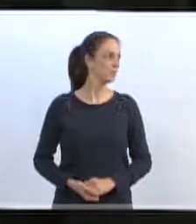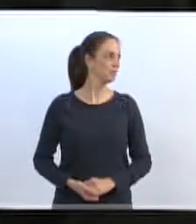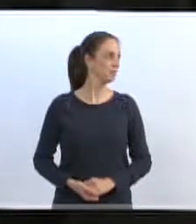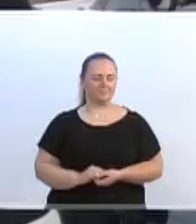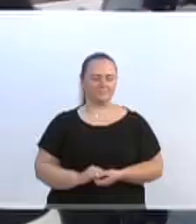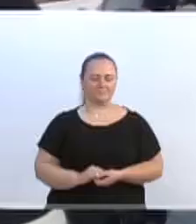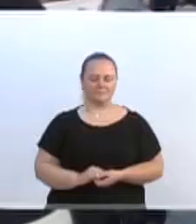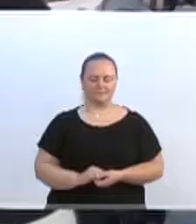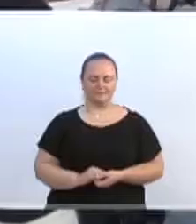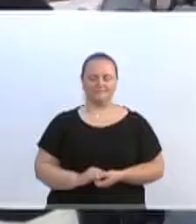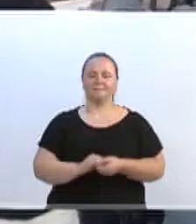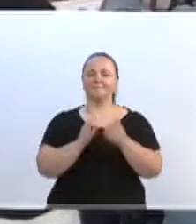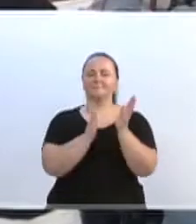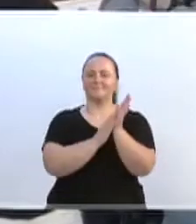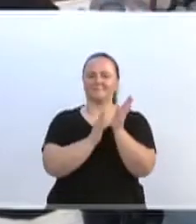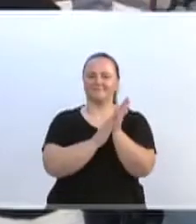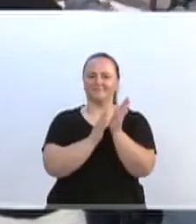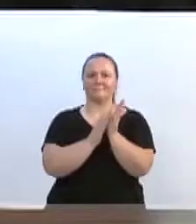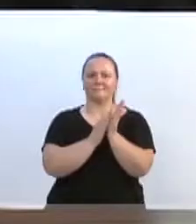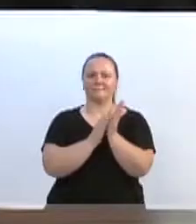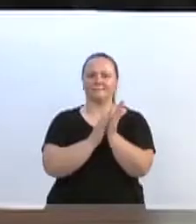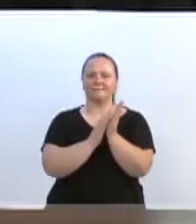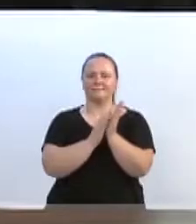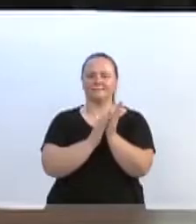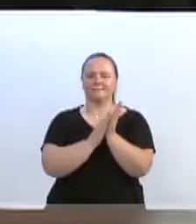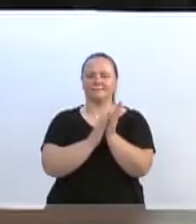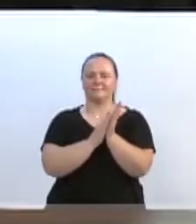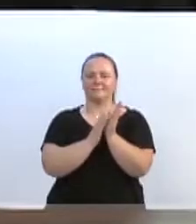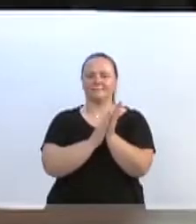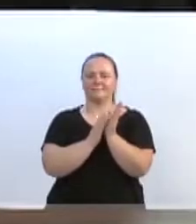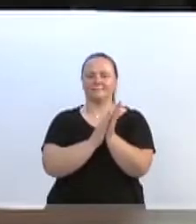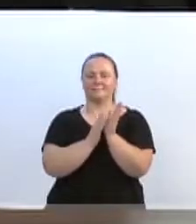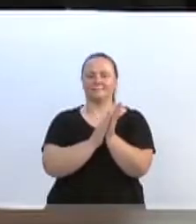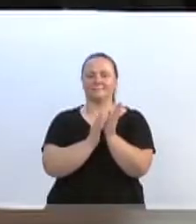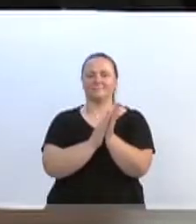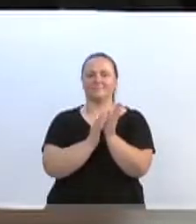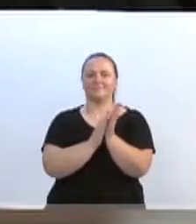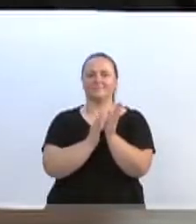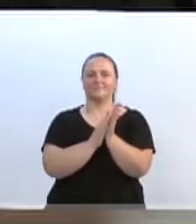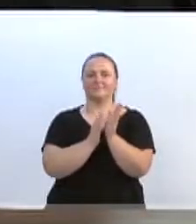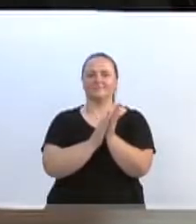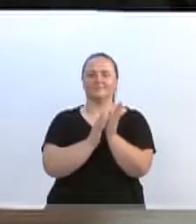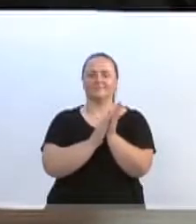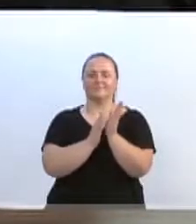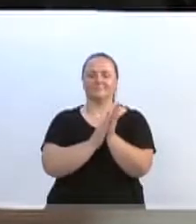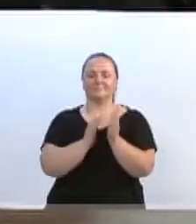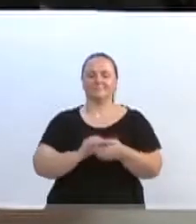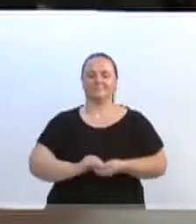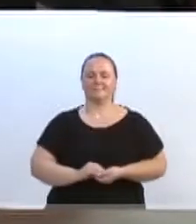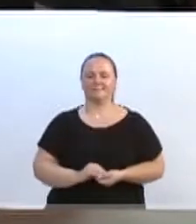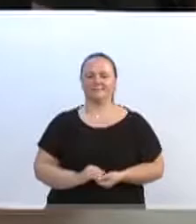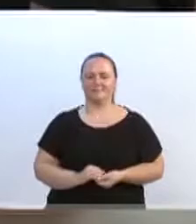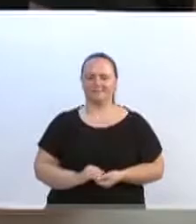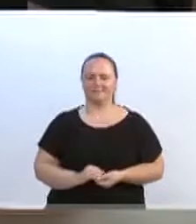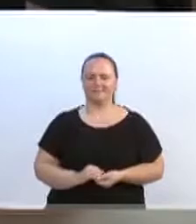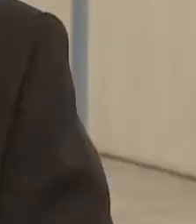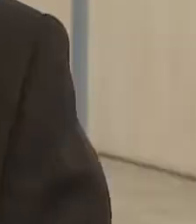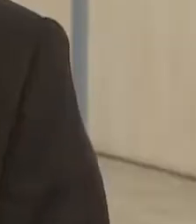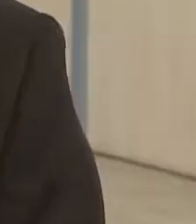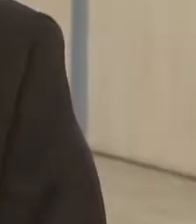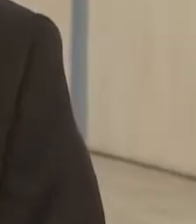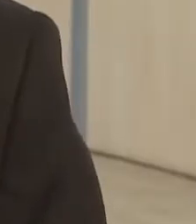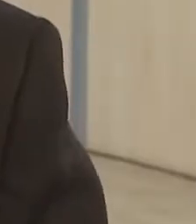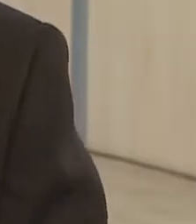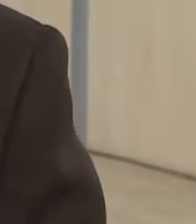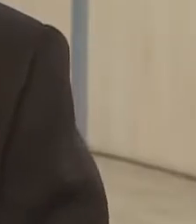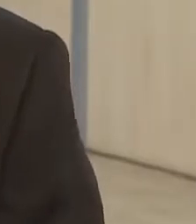fundação. E também para o Hospital Santa Isabel, por ser referência nacional em transplante de órgãos. Esses 70